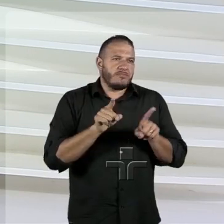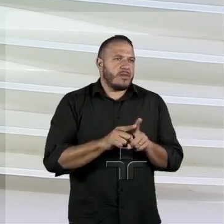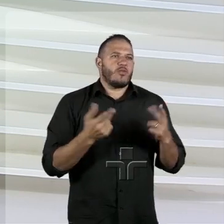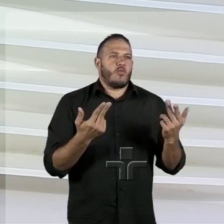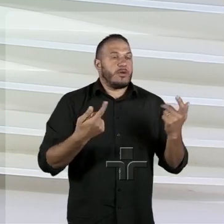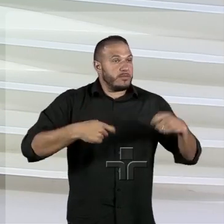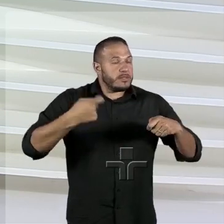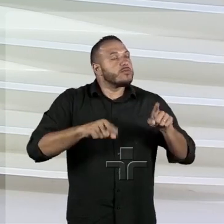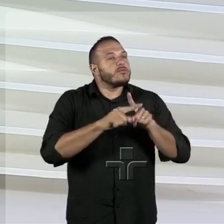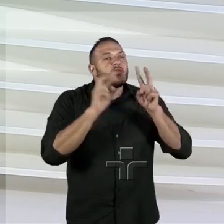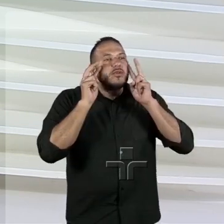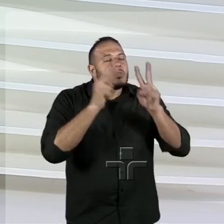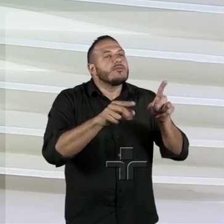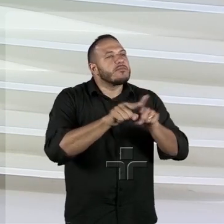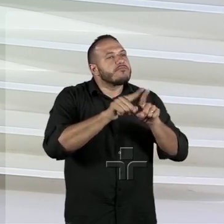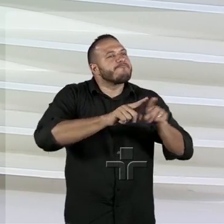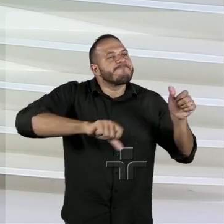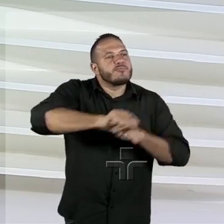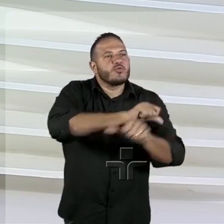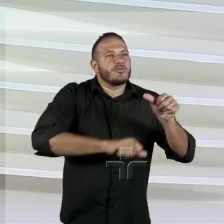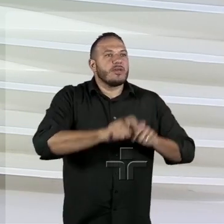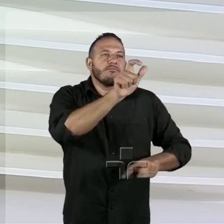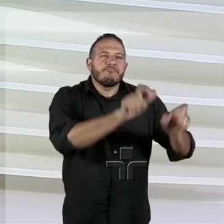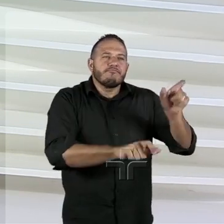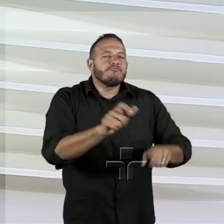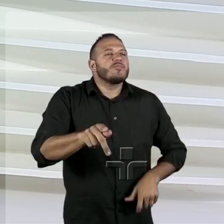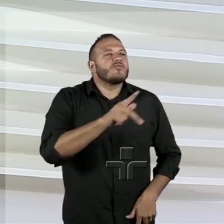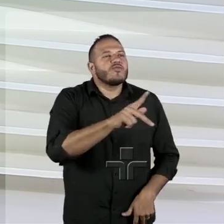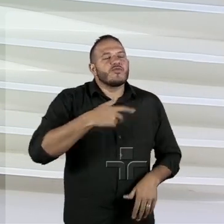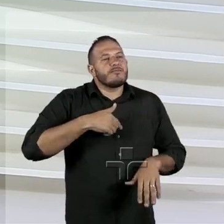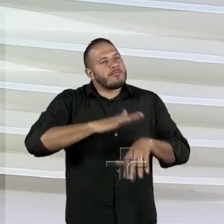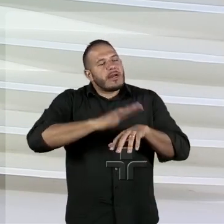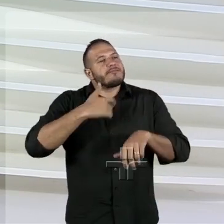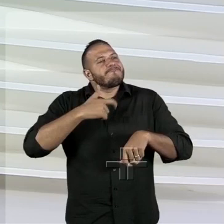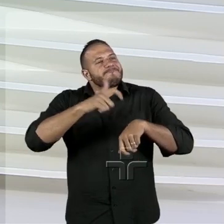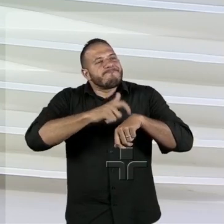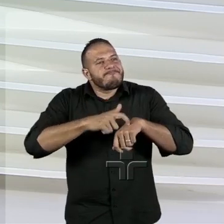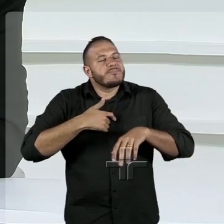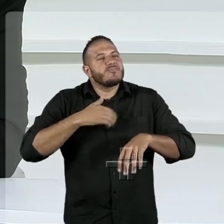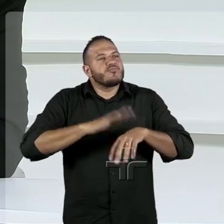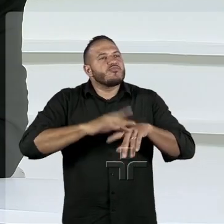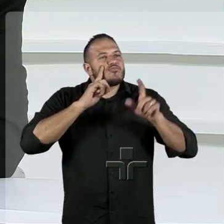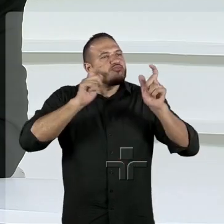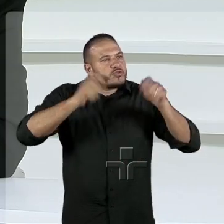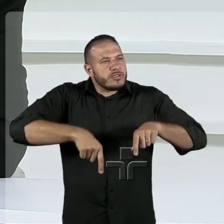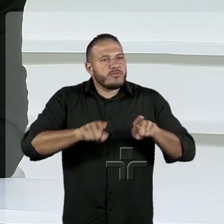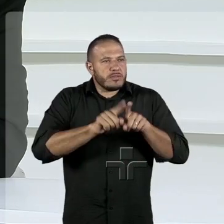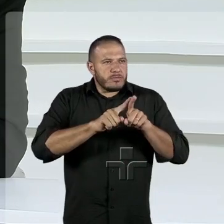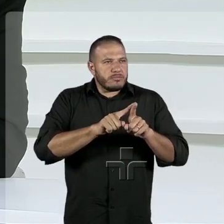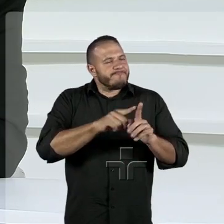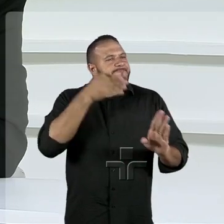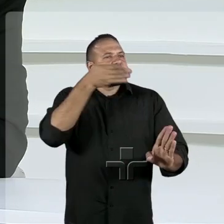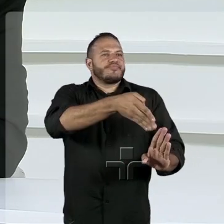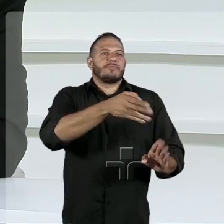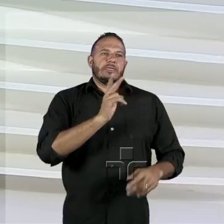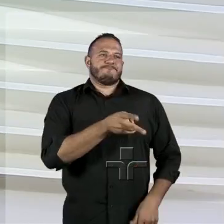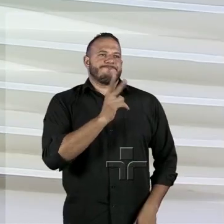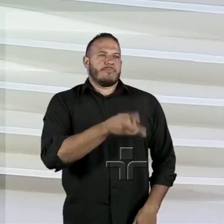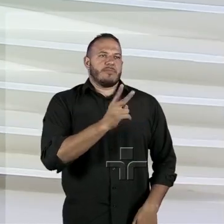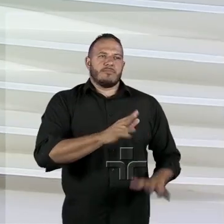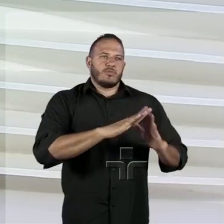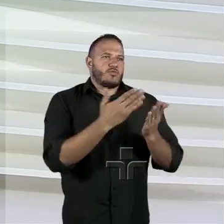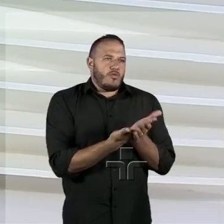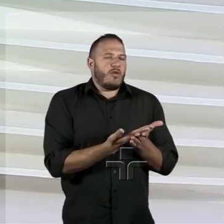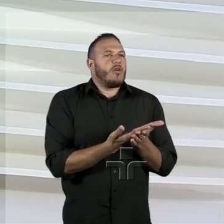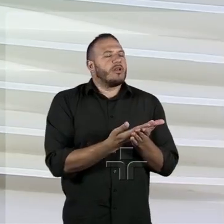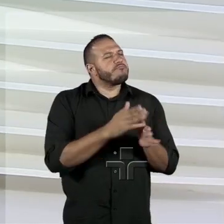isso, tornar o professor quanto mais tempo possível fixado na mesma escola. Isso é uma coisa que